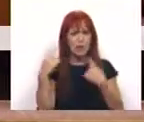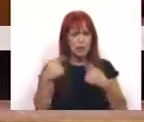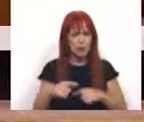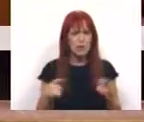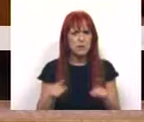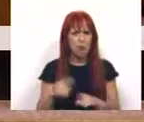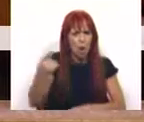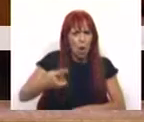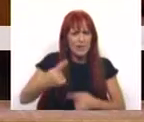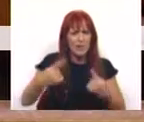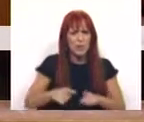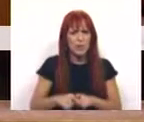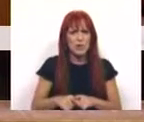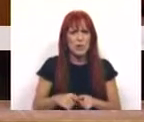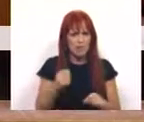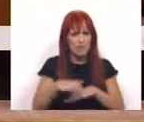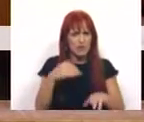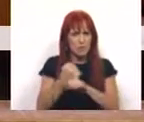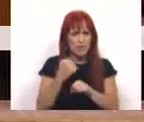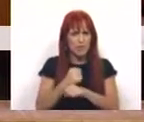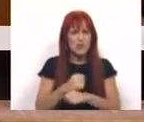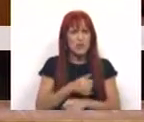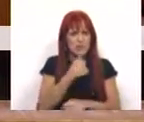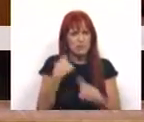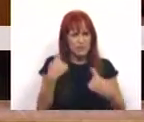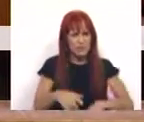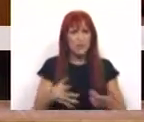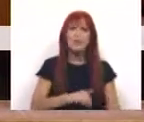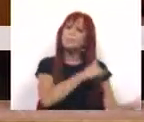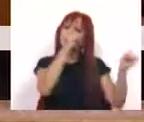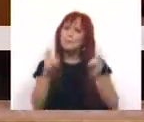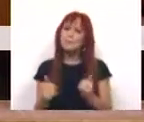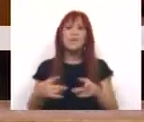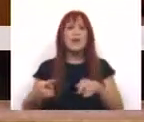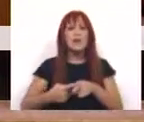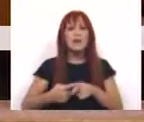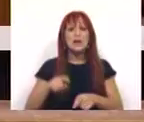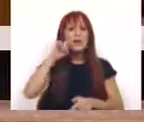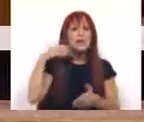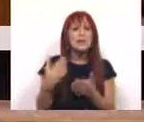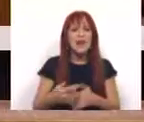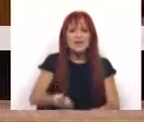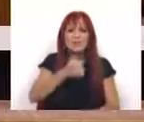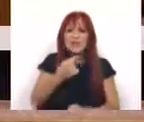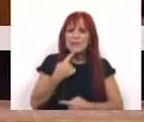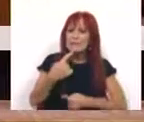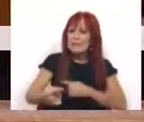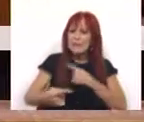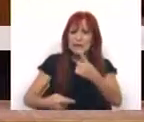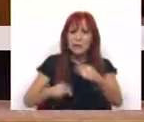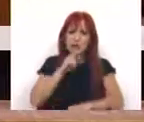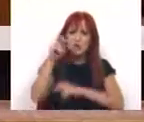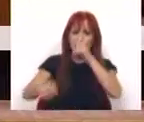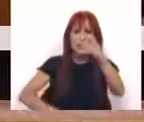terá obrigatoriamente de desempenhar um papel determinante. Por outro lado, interessa assegurar que as medidas anunciadas para